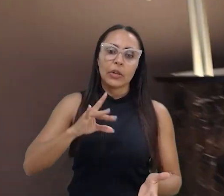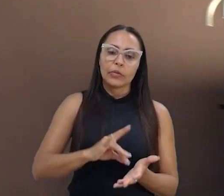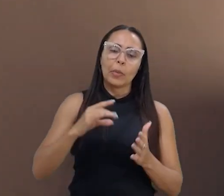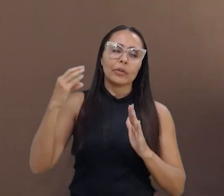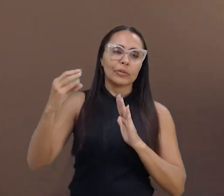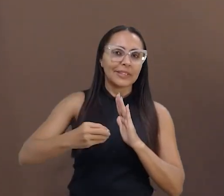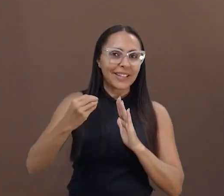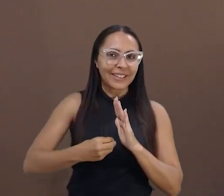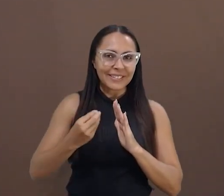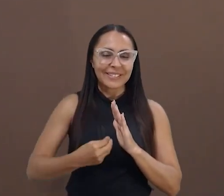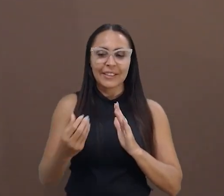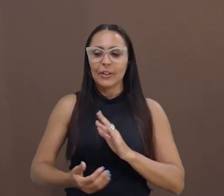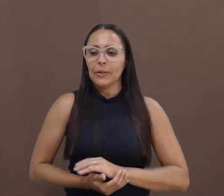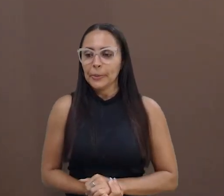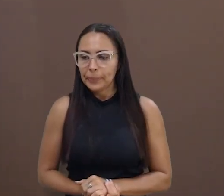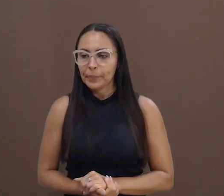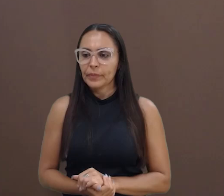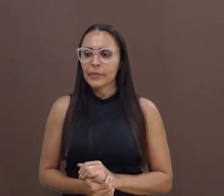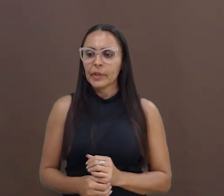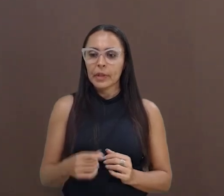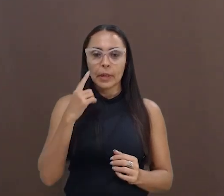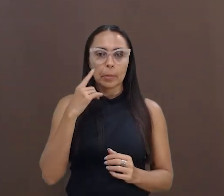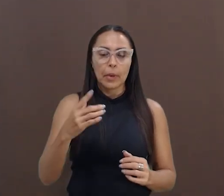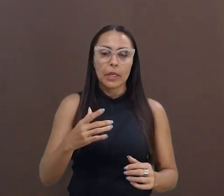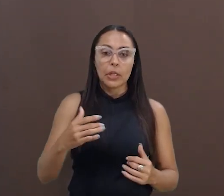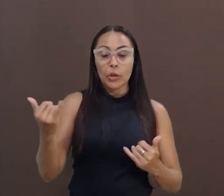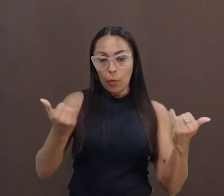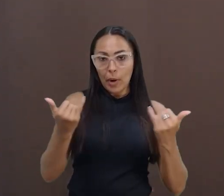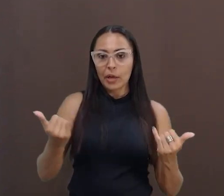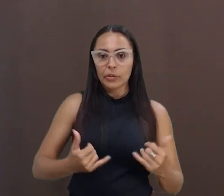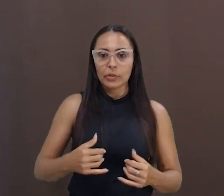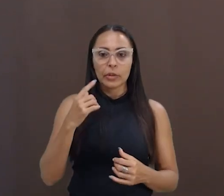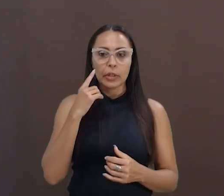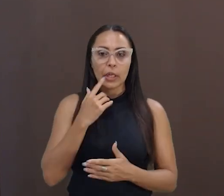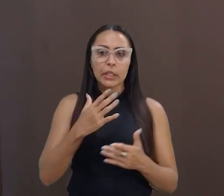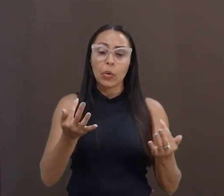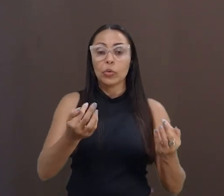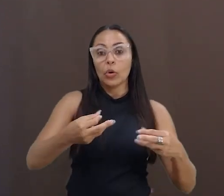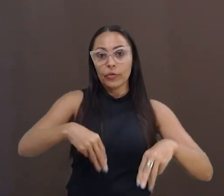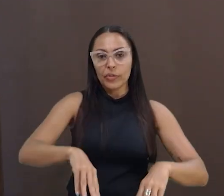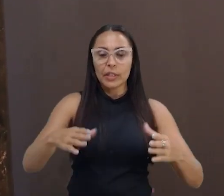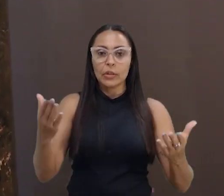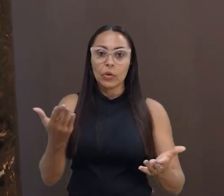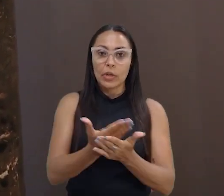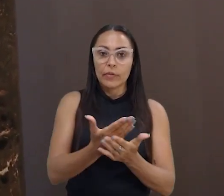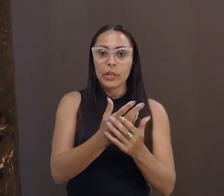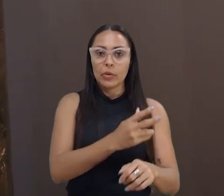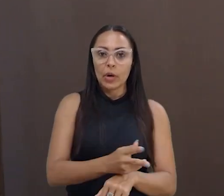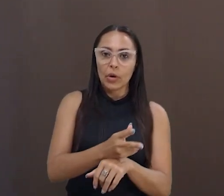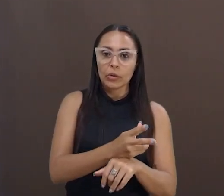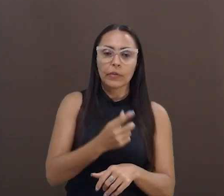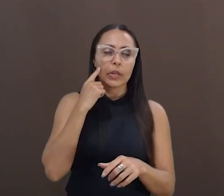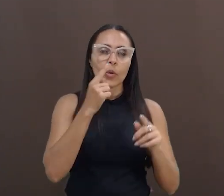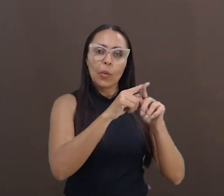designers mais capacitados e bem informados. Vamos chegando então ao fim da nossa videoaula. Como